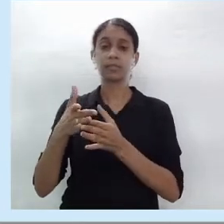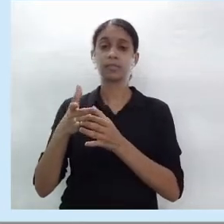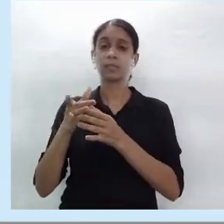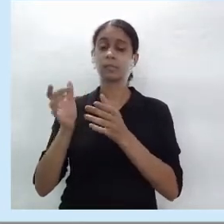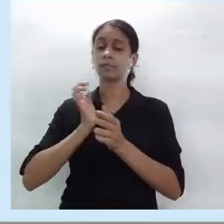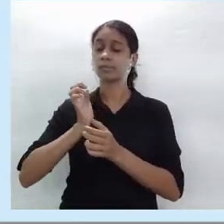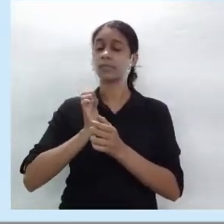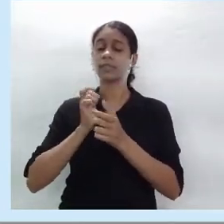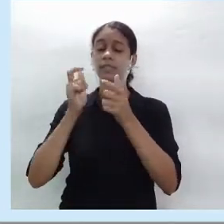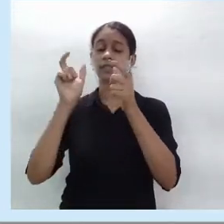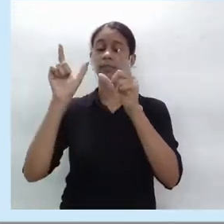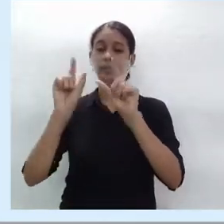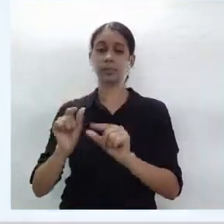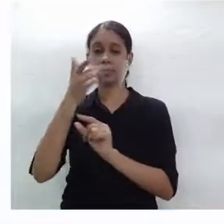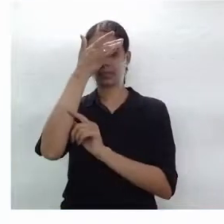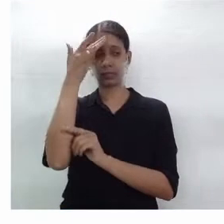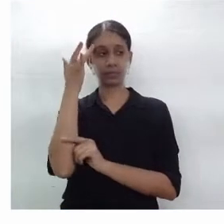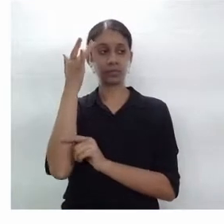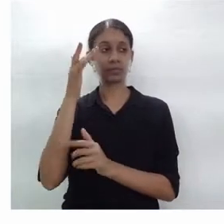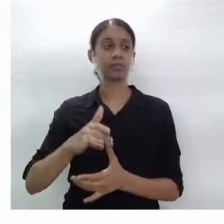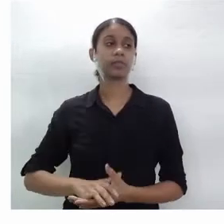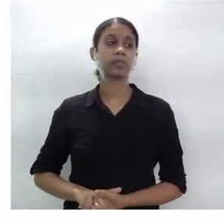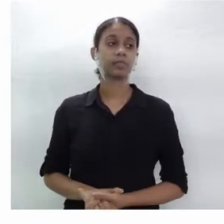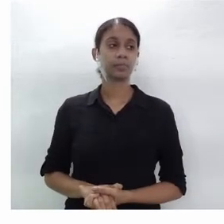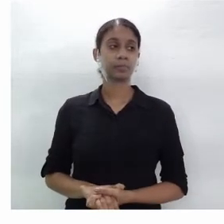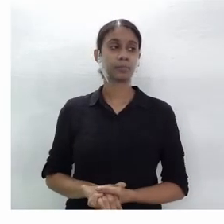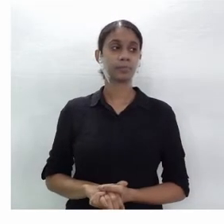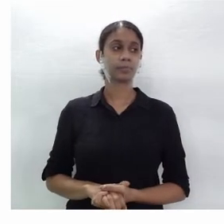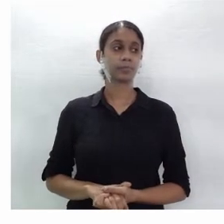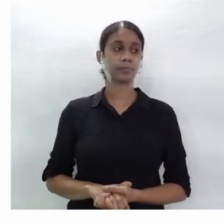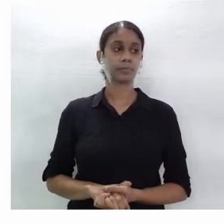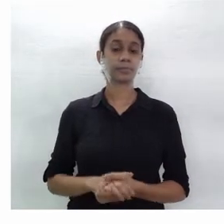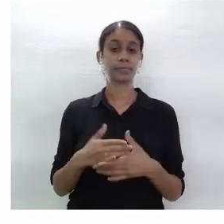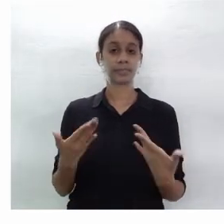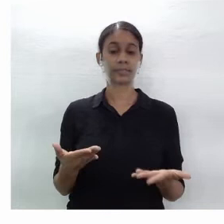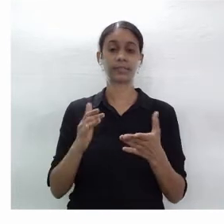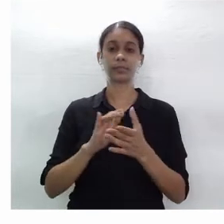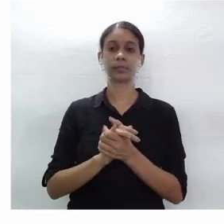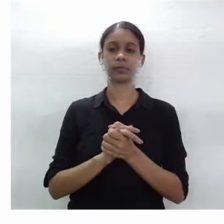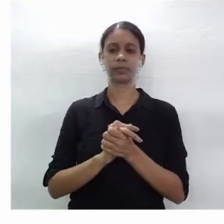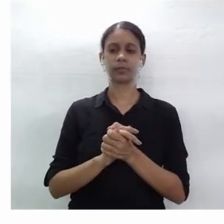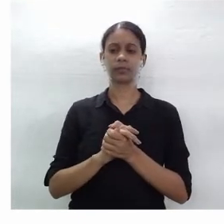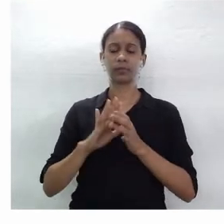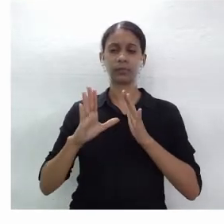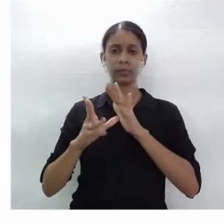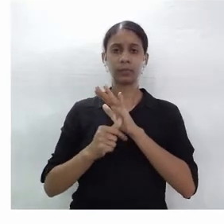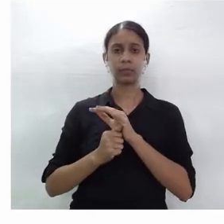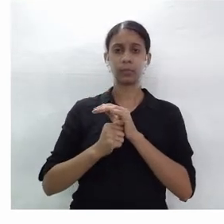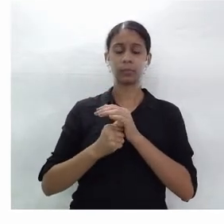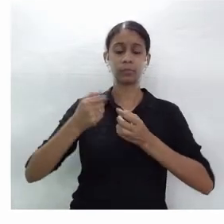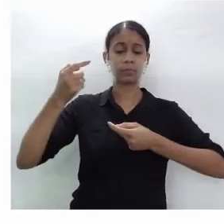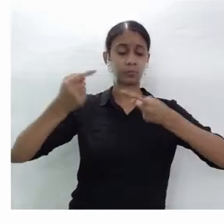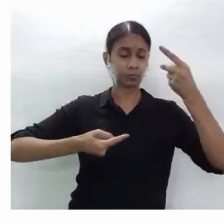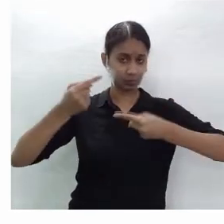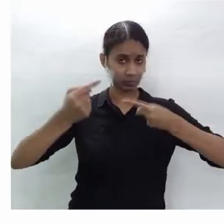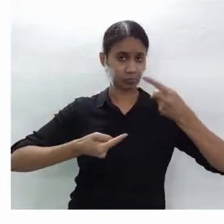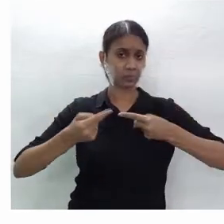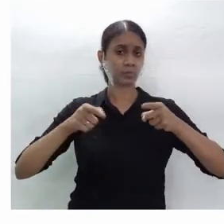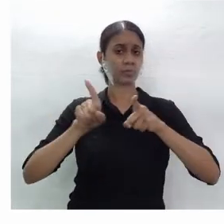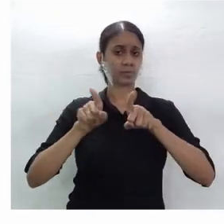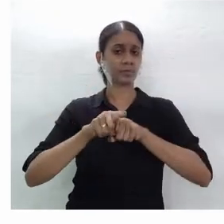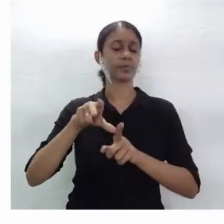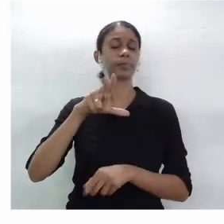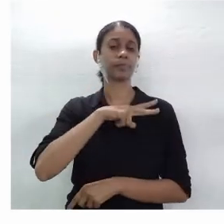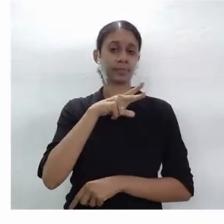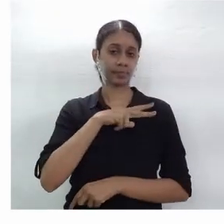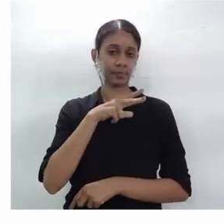pessoas. Ok? Volta lá para o slide. A corrupção nas esferas públicas e privadas.